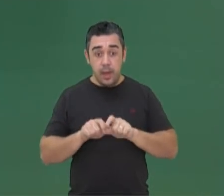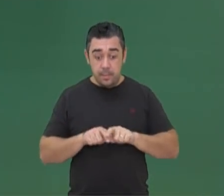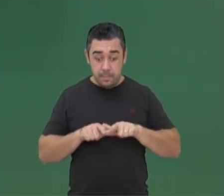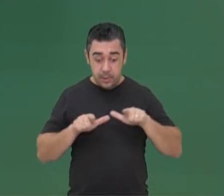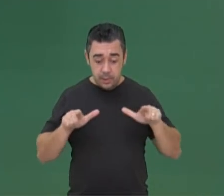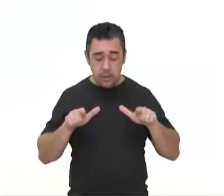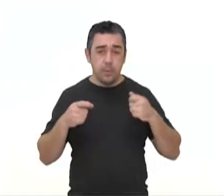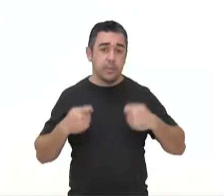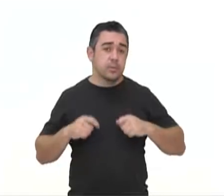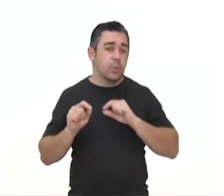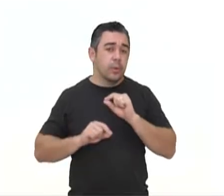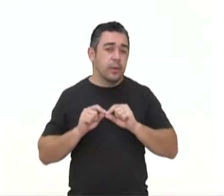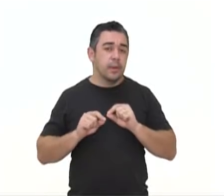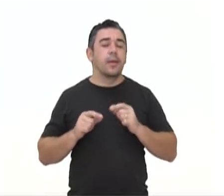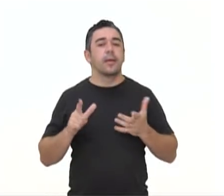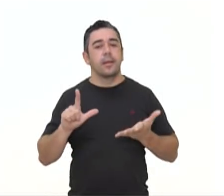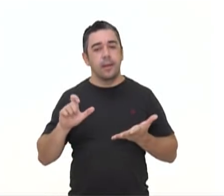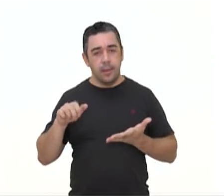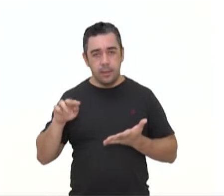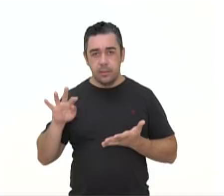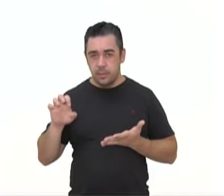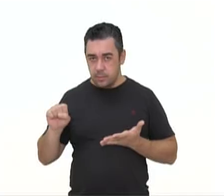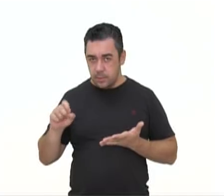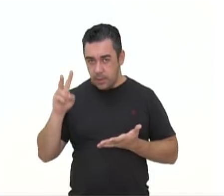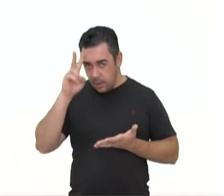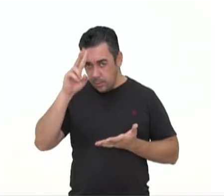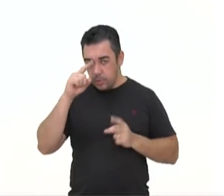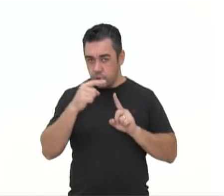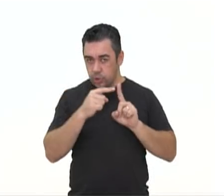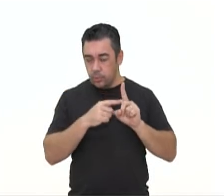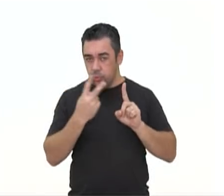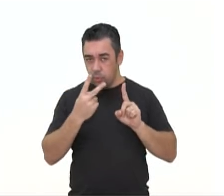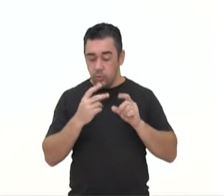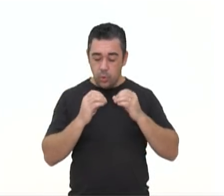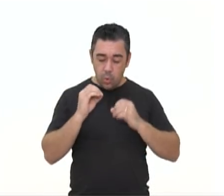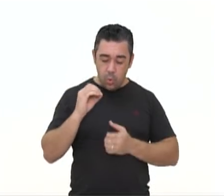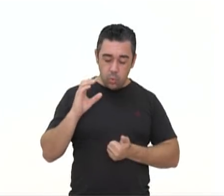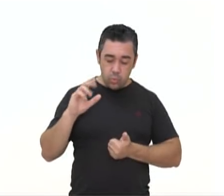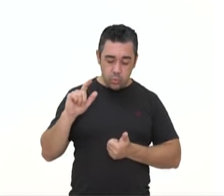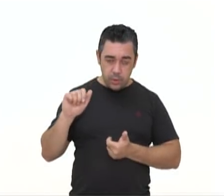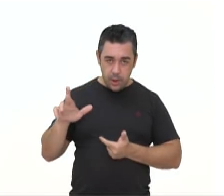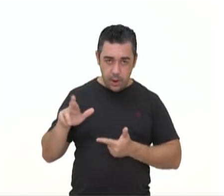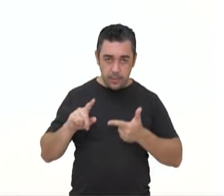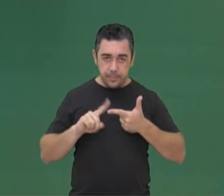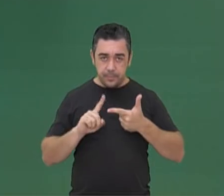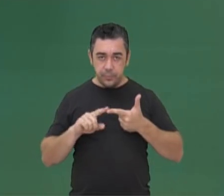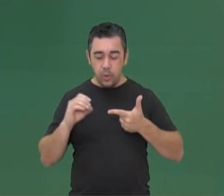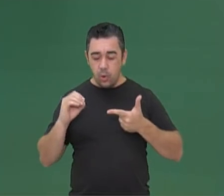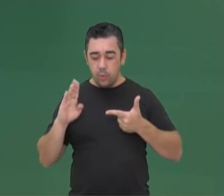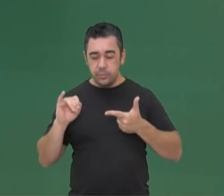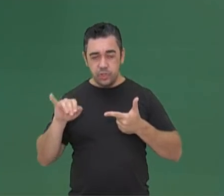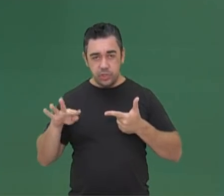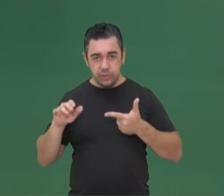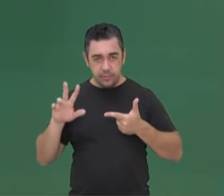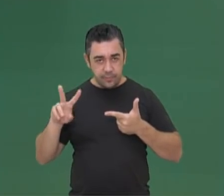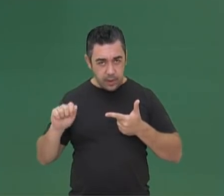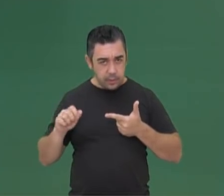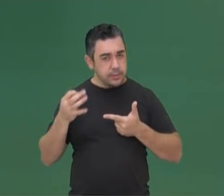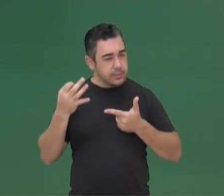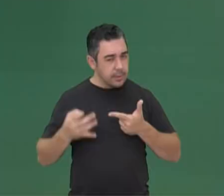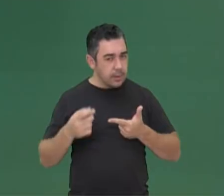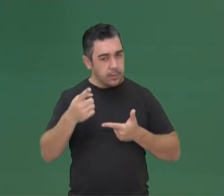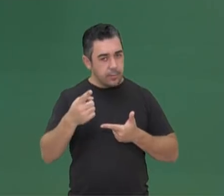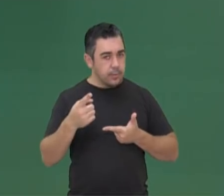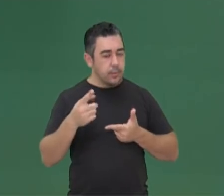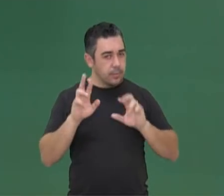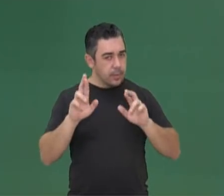objeto, eu preciso das lentes. Lembra dos dois tipos? Lentes oculares e lentes objetivas. Espero que você tenha